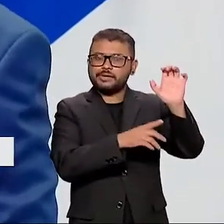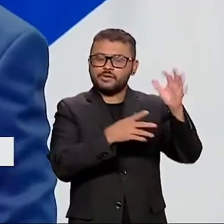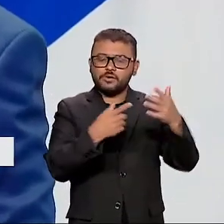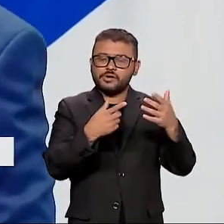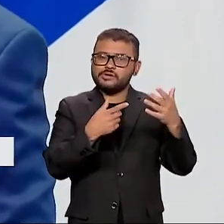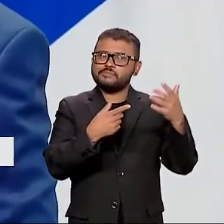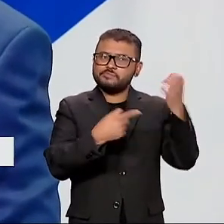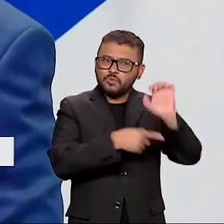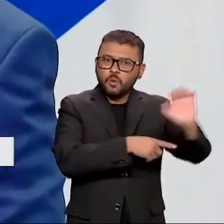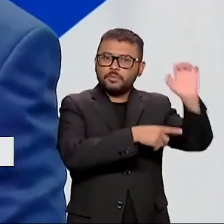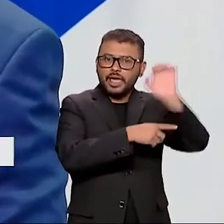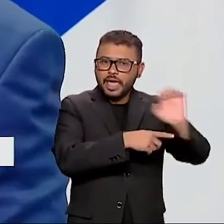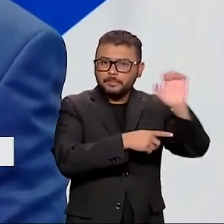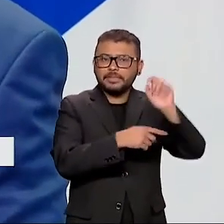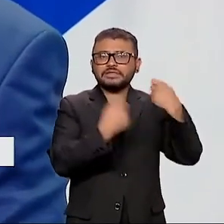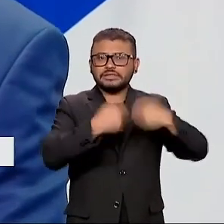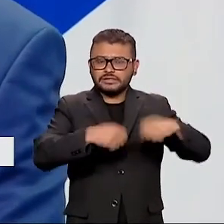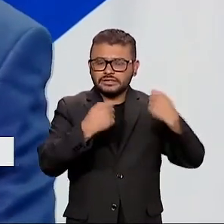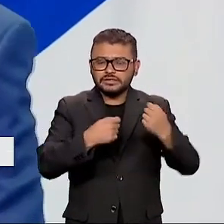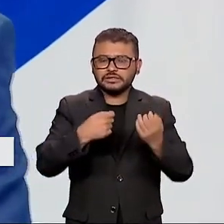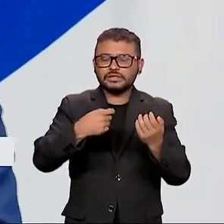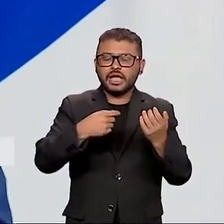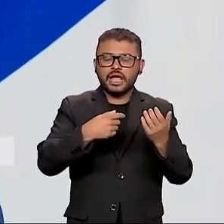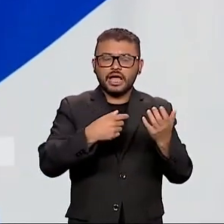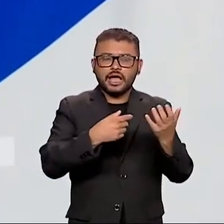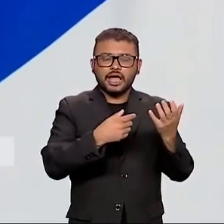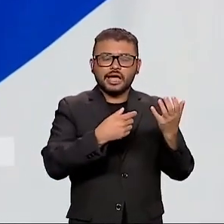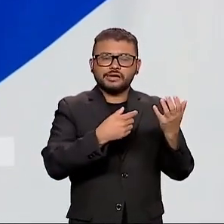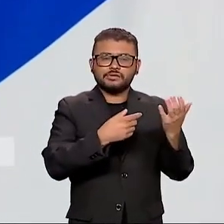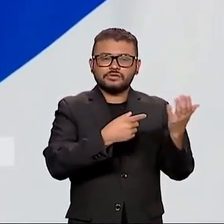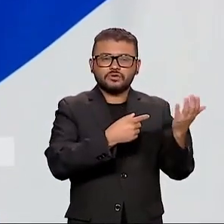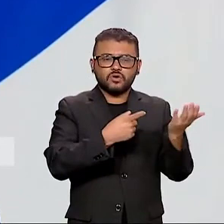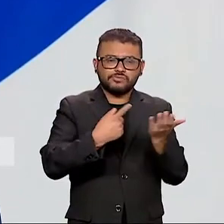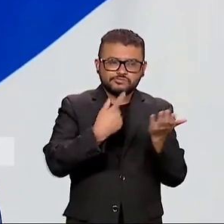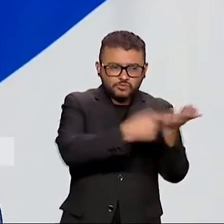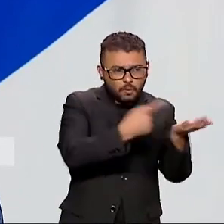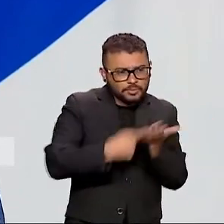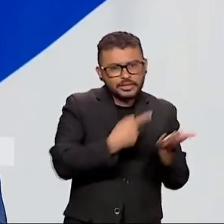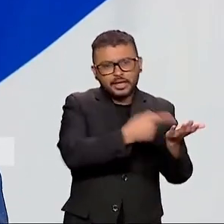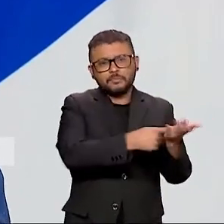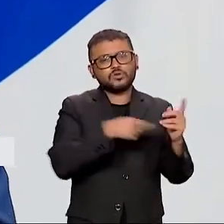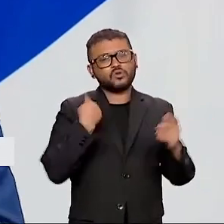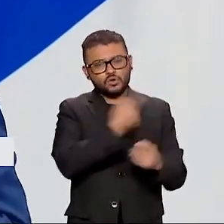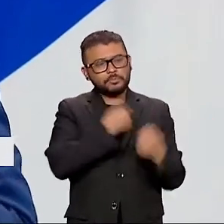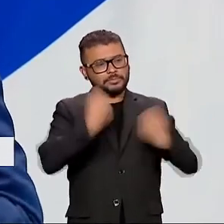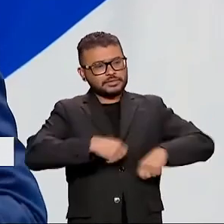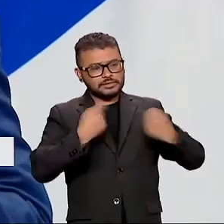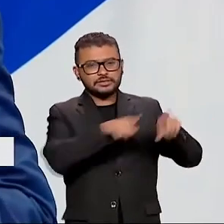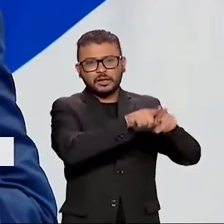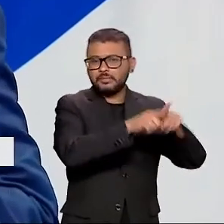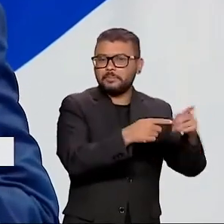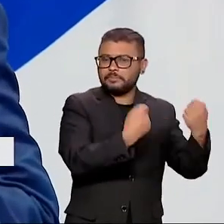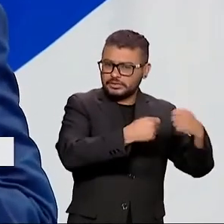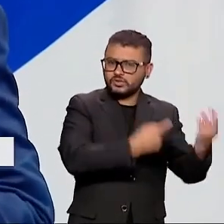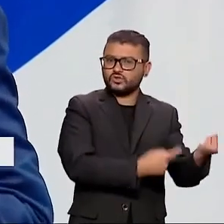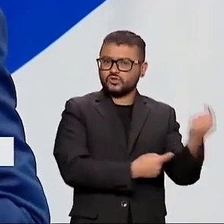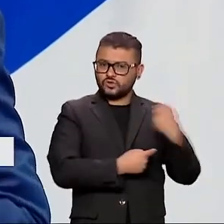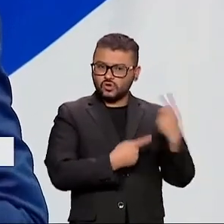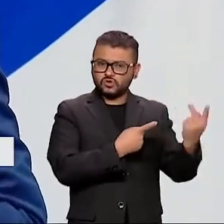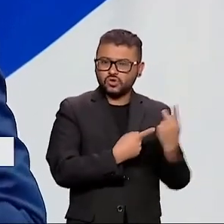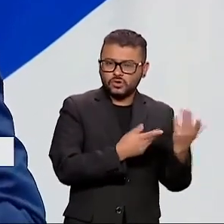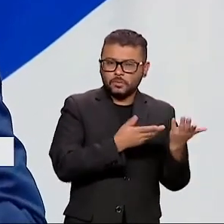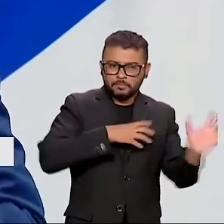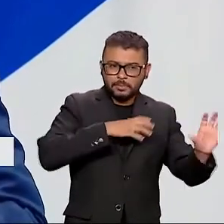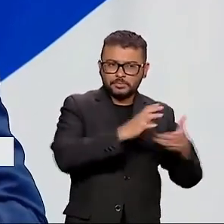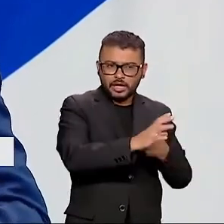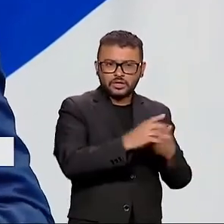precisamos da União Europeia e a União Europeia precisa muito de nós. Portanto, é importante que, sabe, a gente